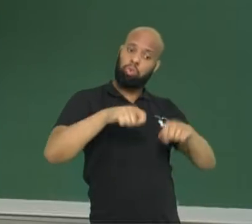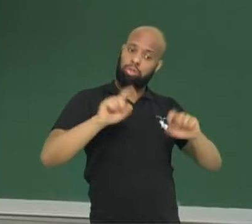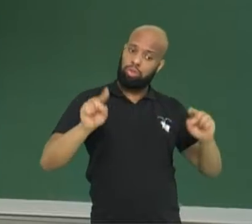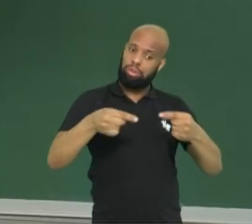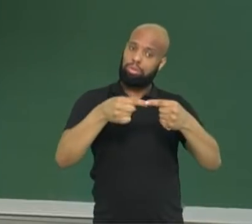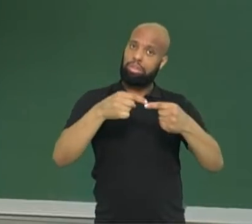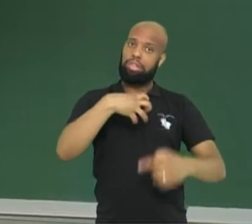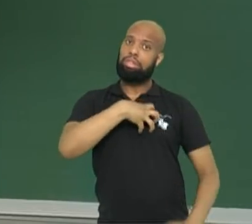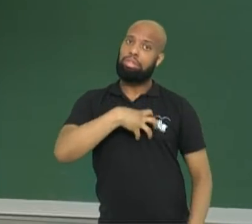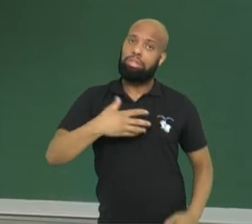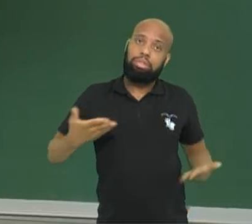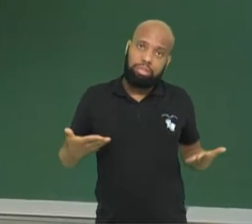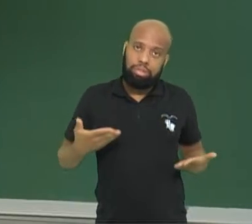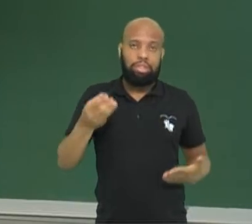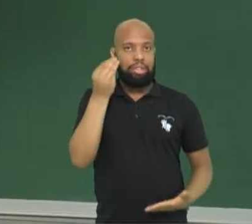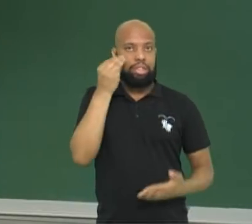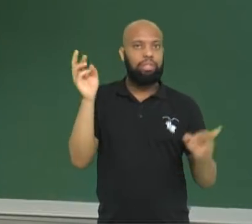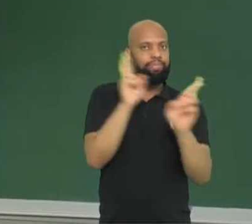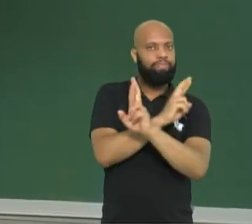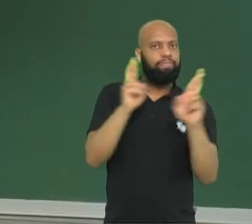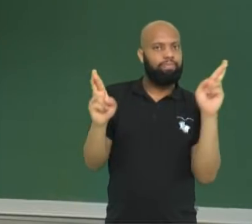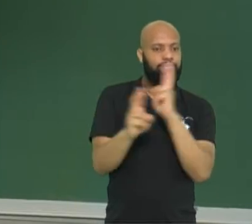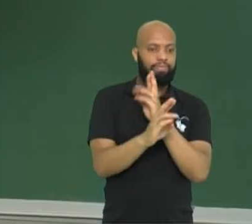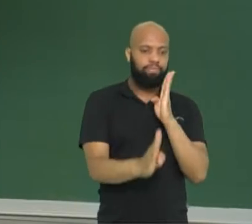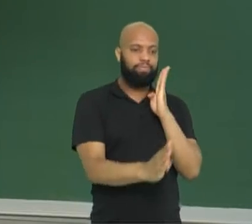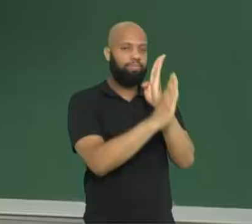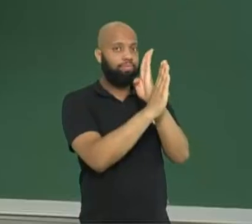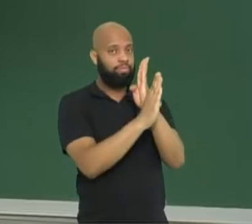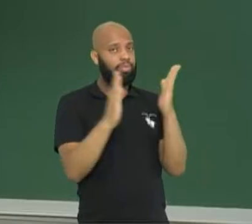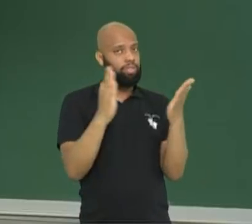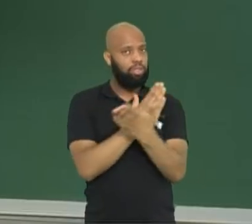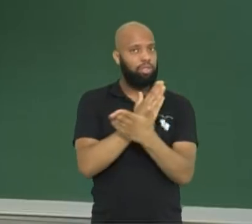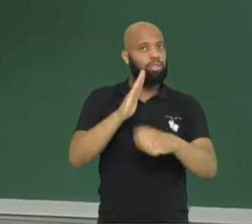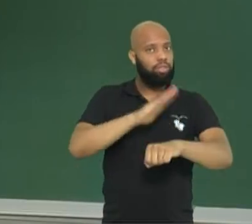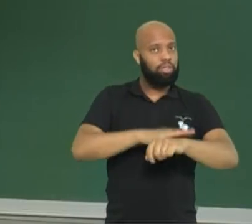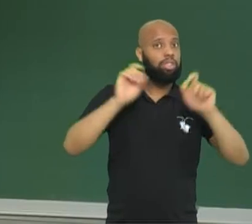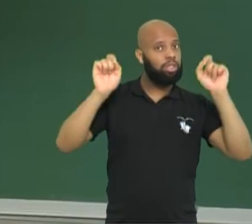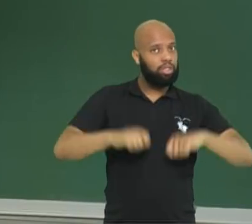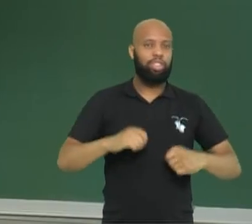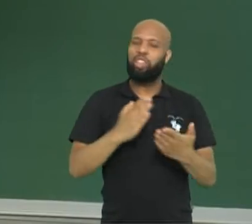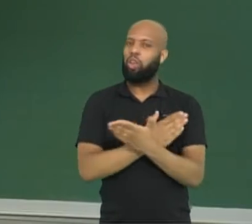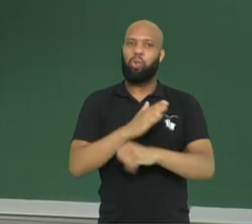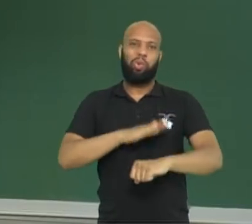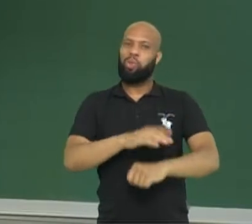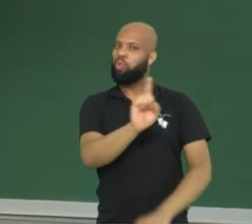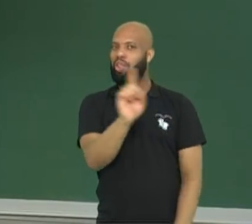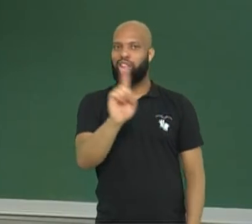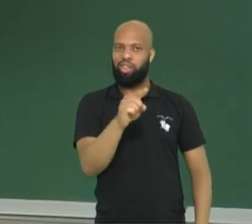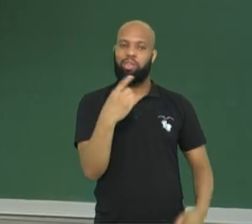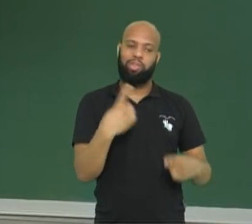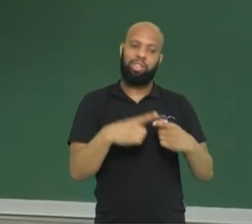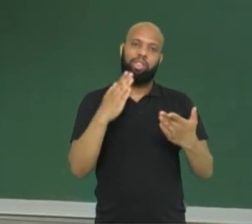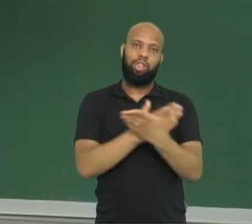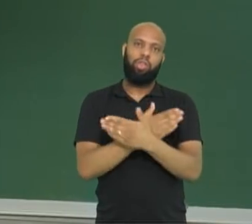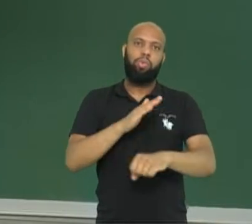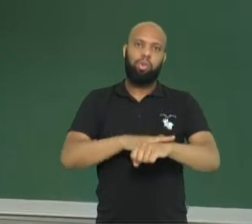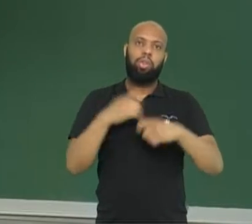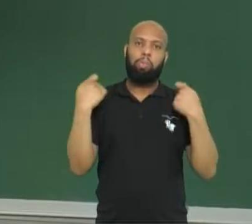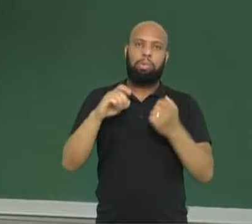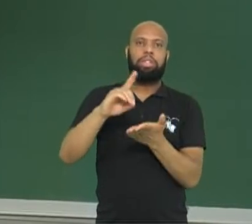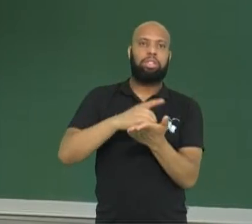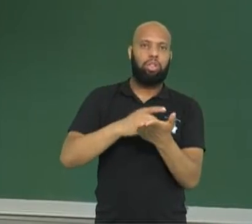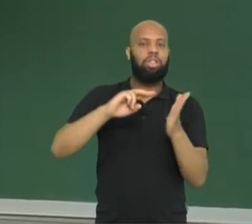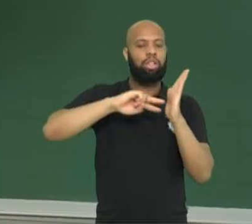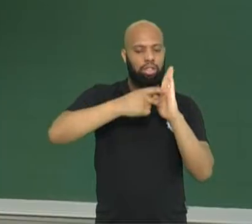tentar relacionar e tentar descobrir. Às vezes isso é possível, às vezes não, né? E às vezes nós precisamos mesmo buscar